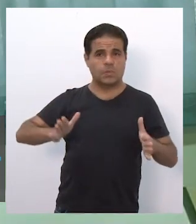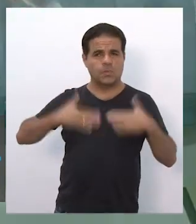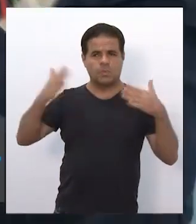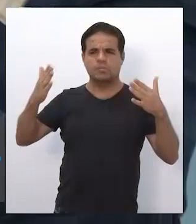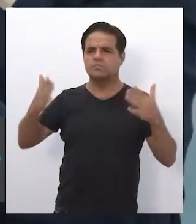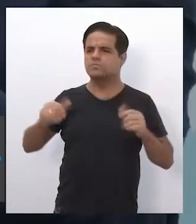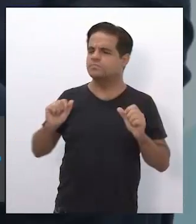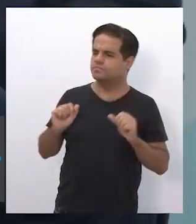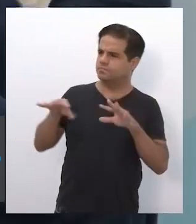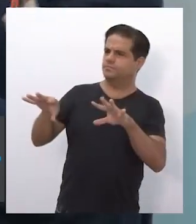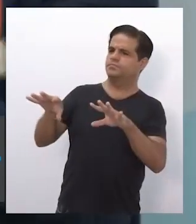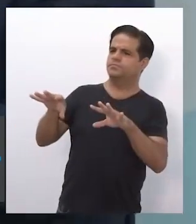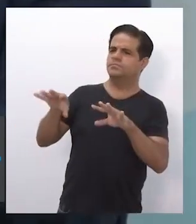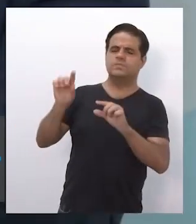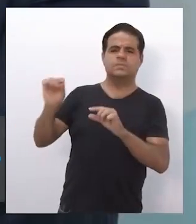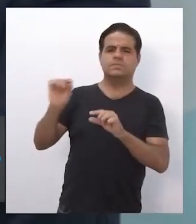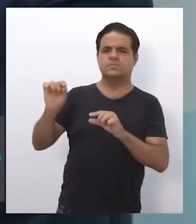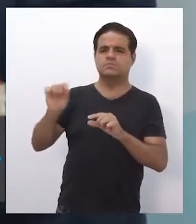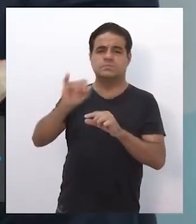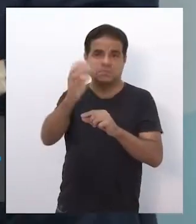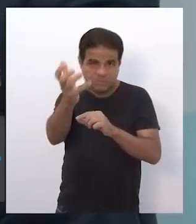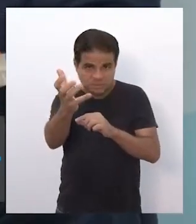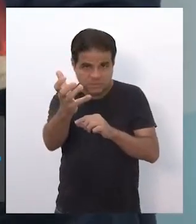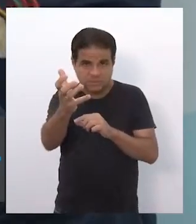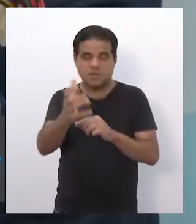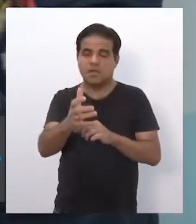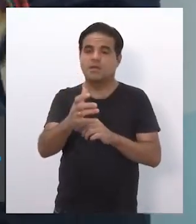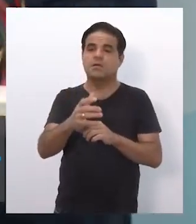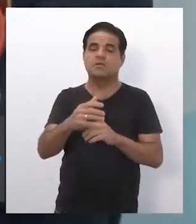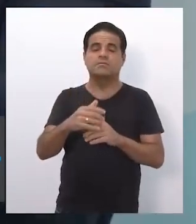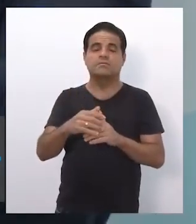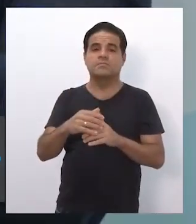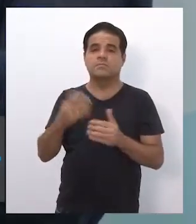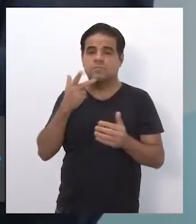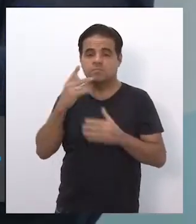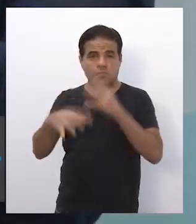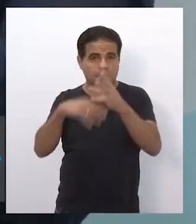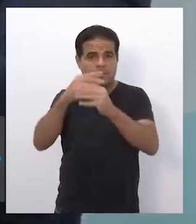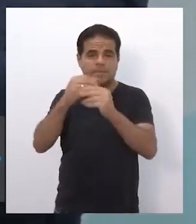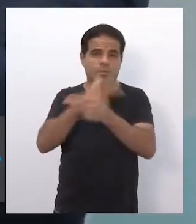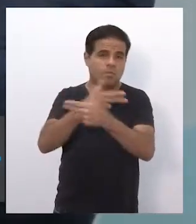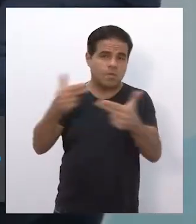equipamento. E se já quiser complementar alguma coisa.